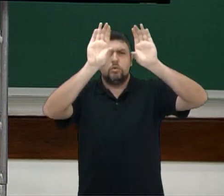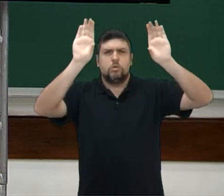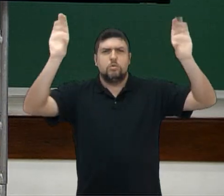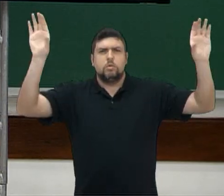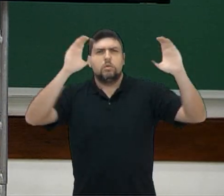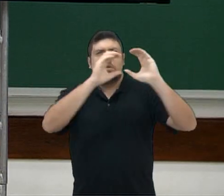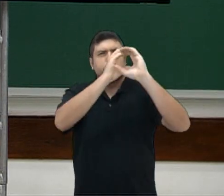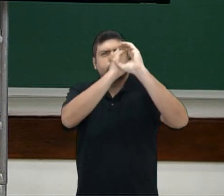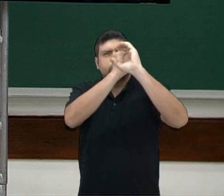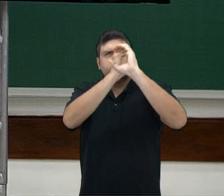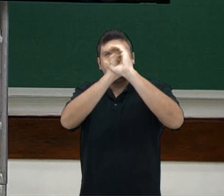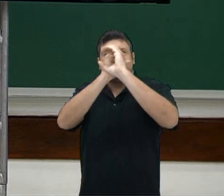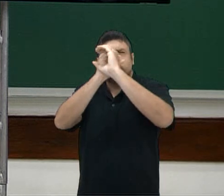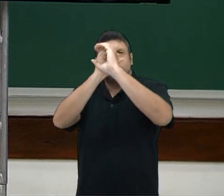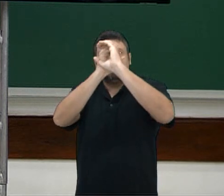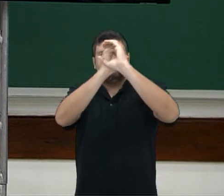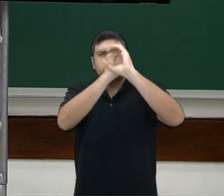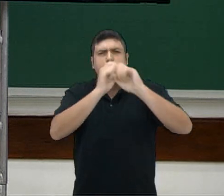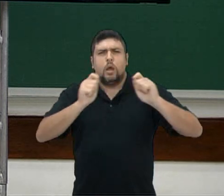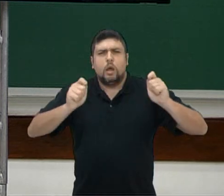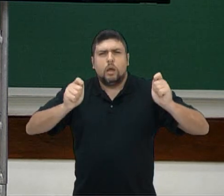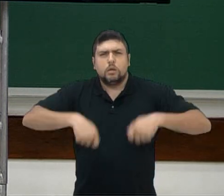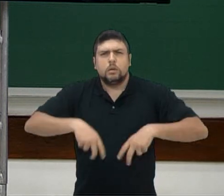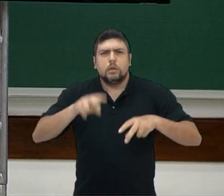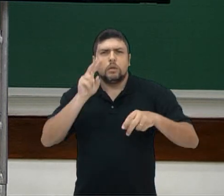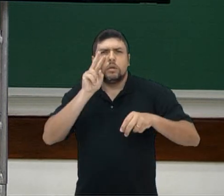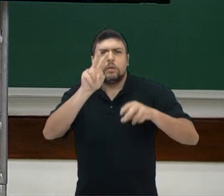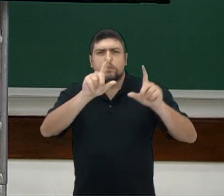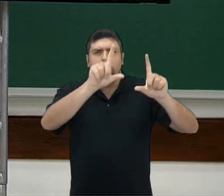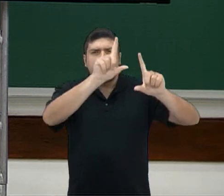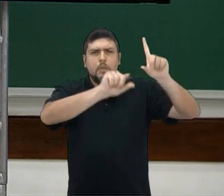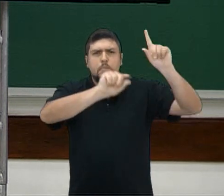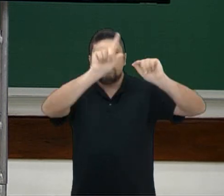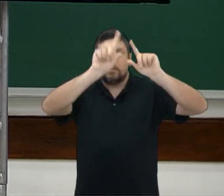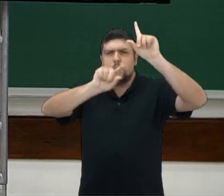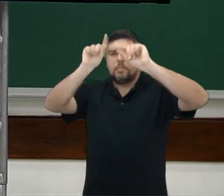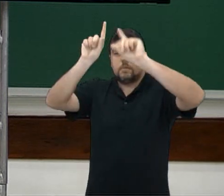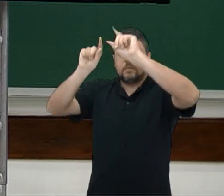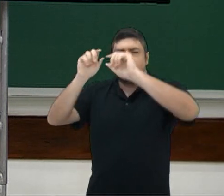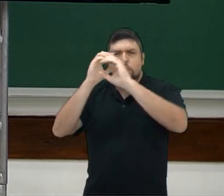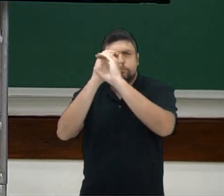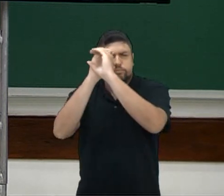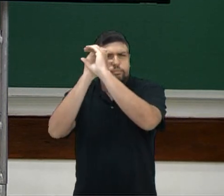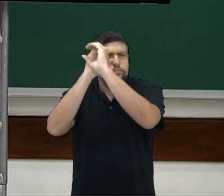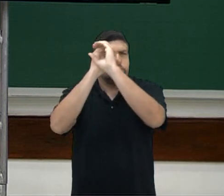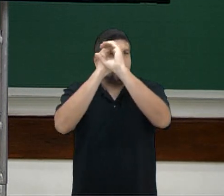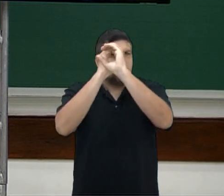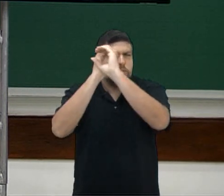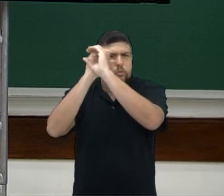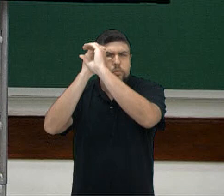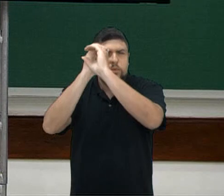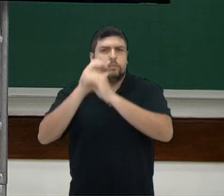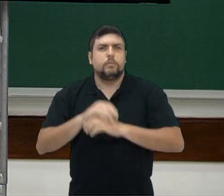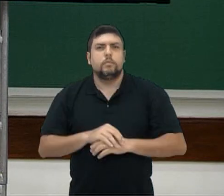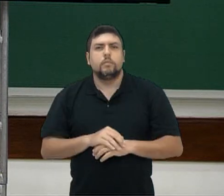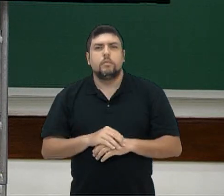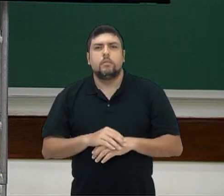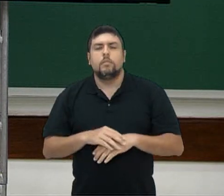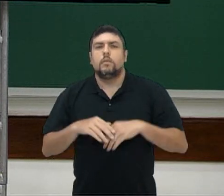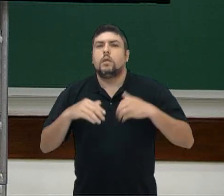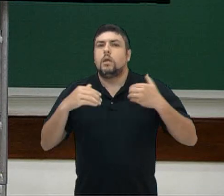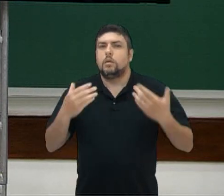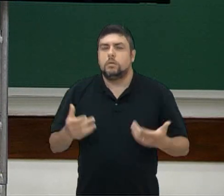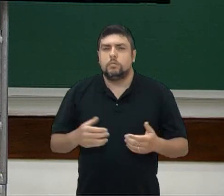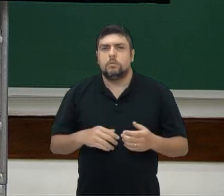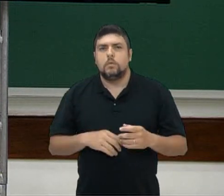estruturas estelares e de constelações, e ao longo do dia ele fazia experimentos. Um dos experimentos que ele fez, ele pegou